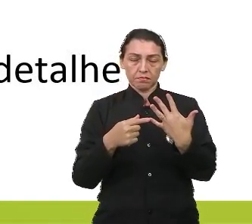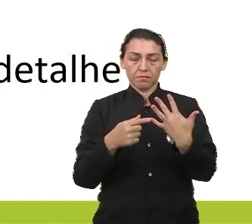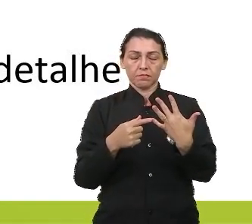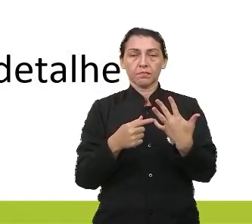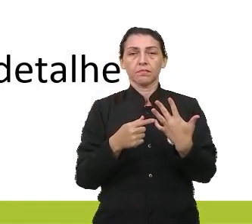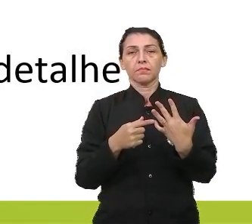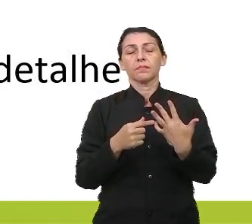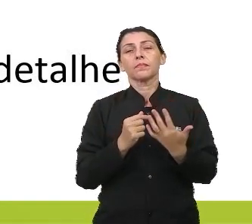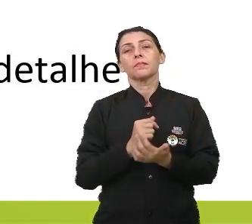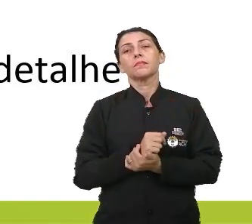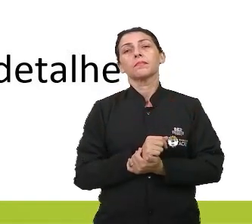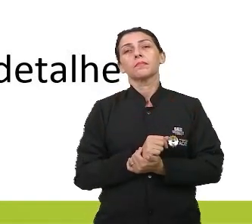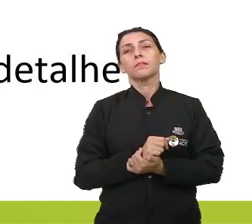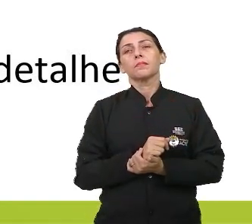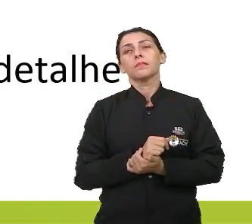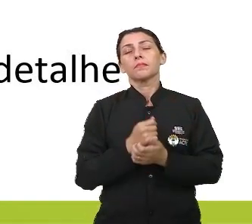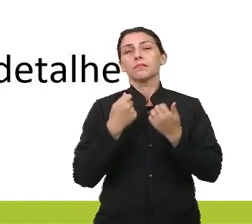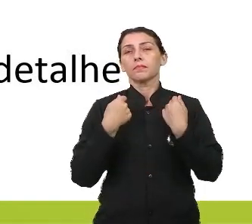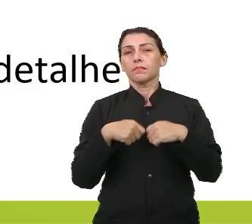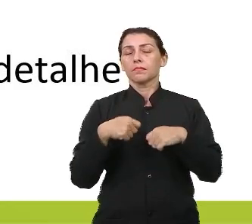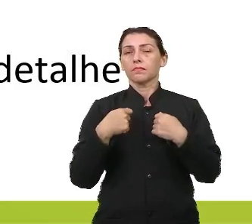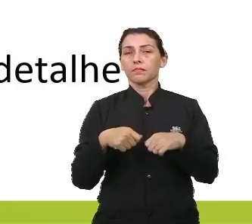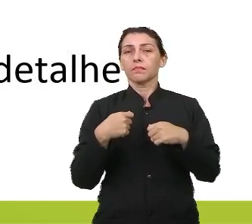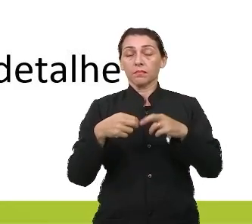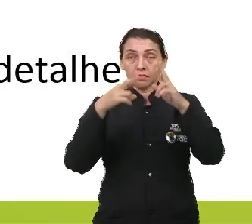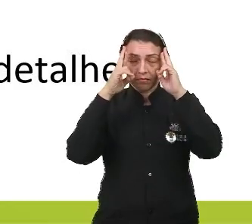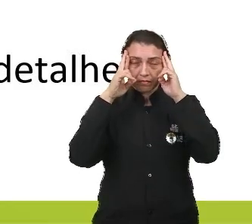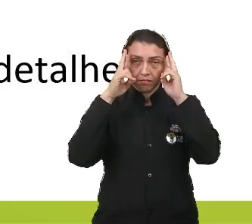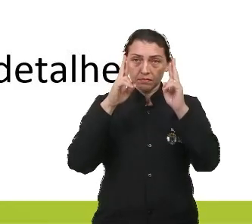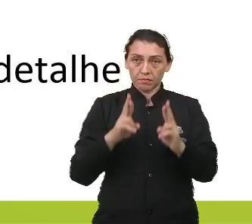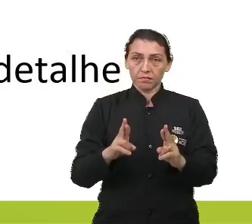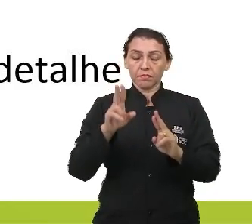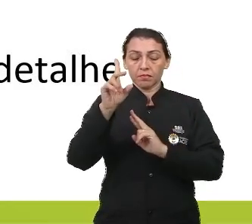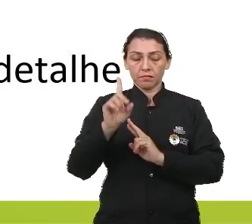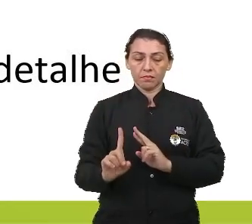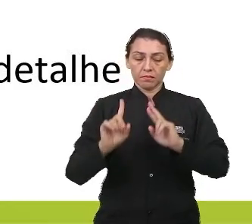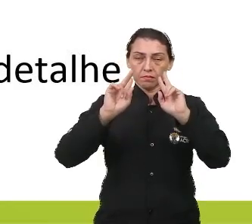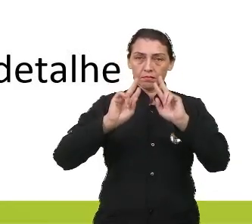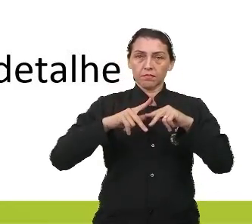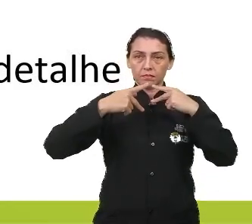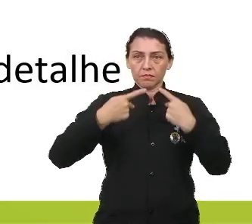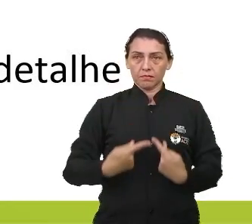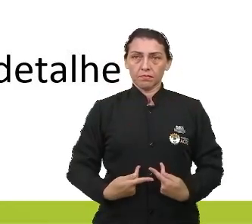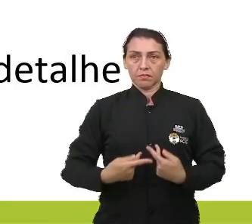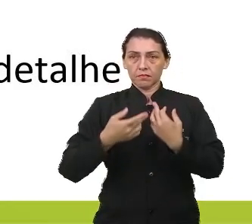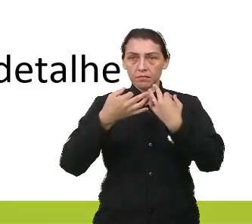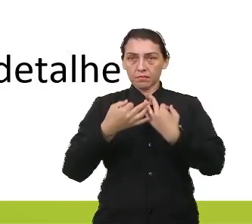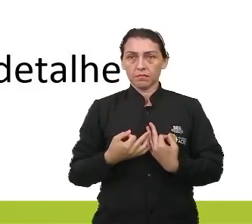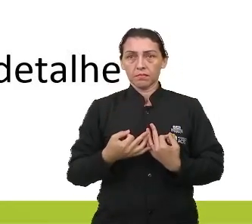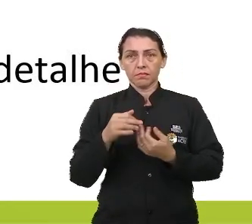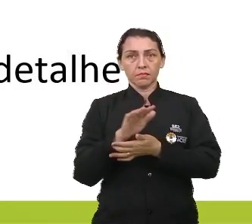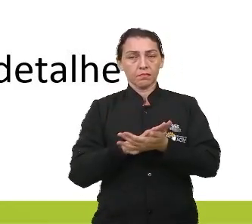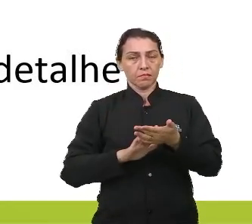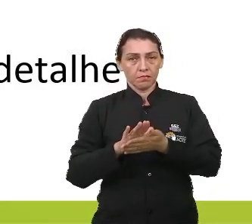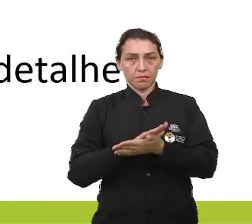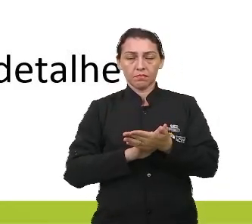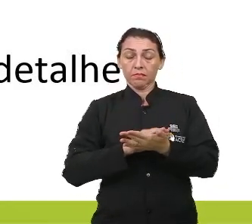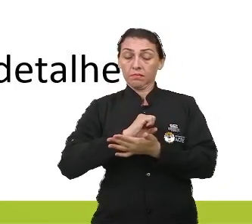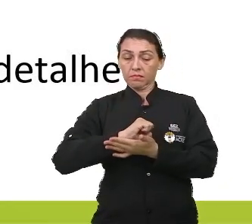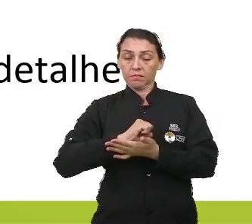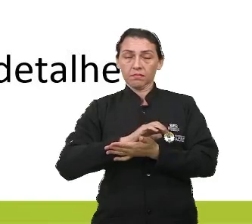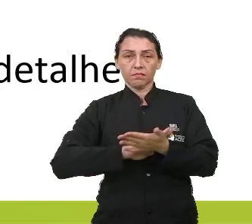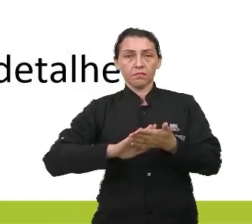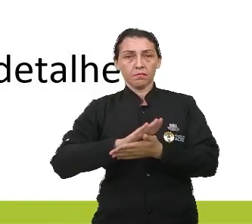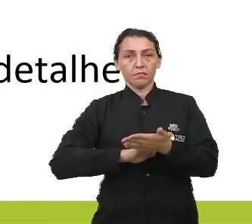esses elementos têm que estar respeitando os direitos humanos, certo? Então, nada de mandar matar